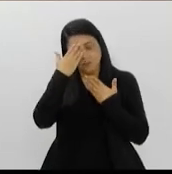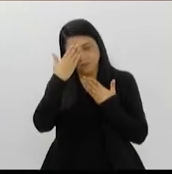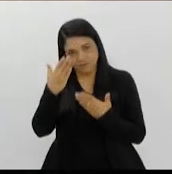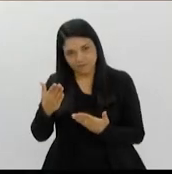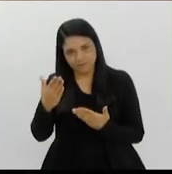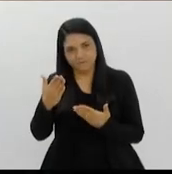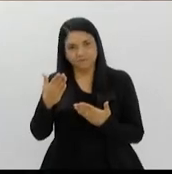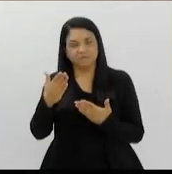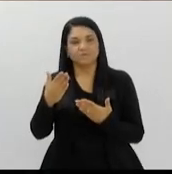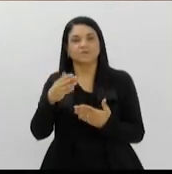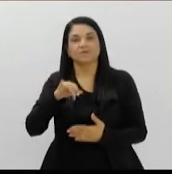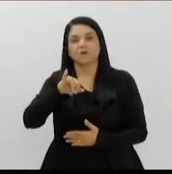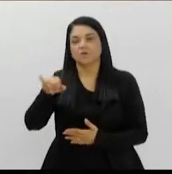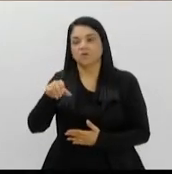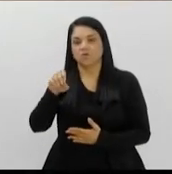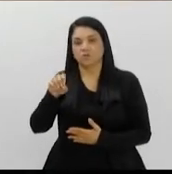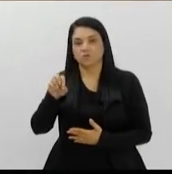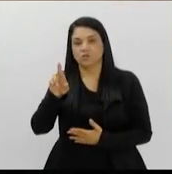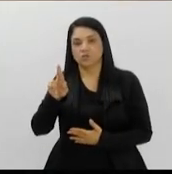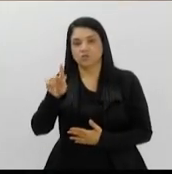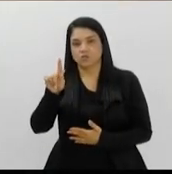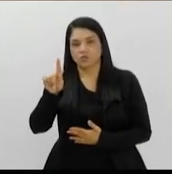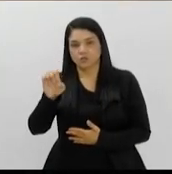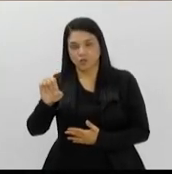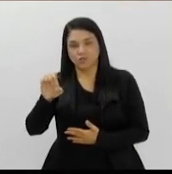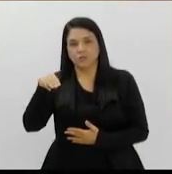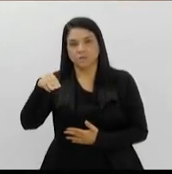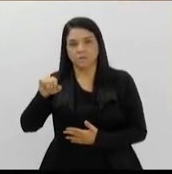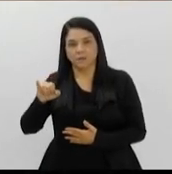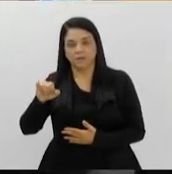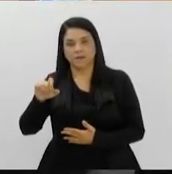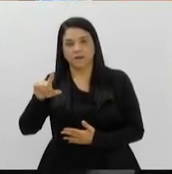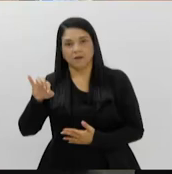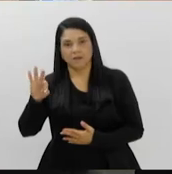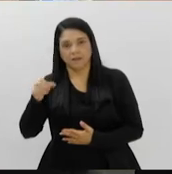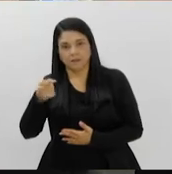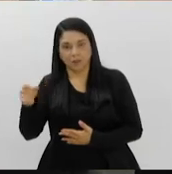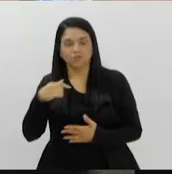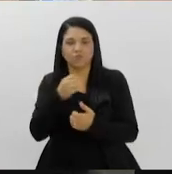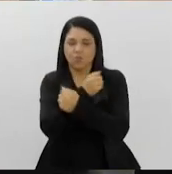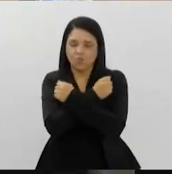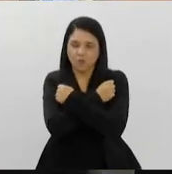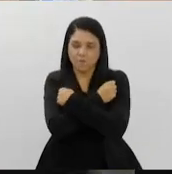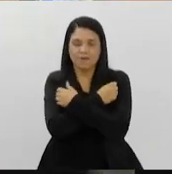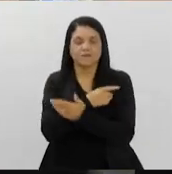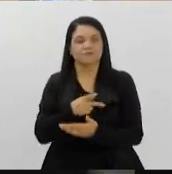agradecimento ao Jorge, para mim, meu eterno professor. Um abraço.